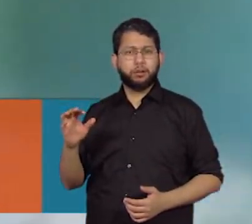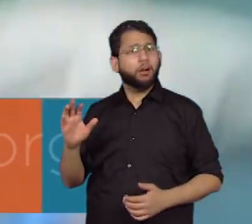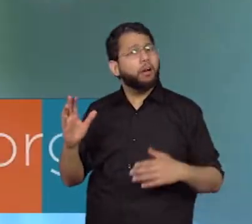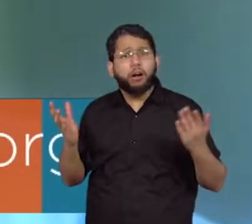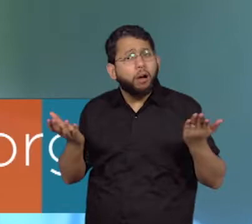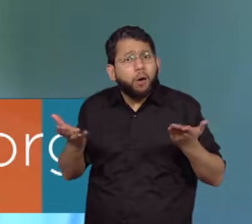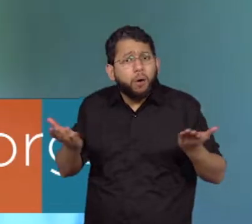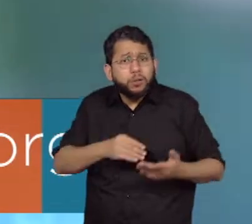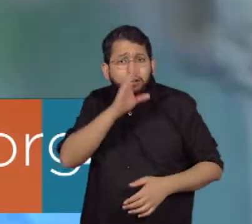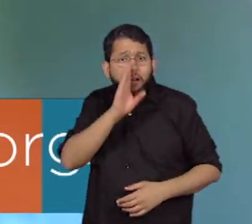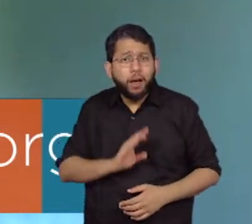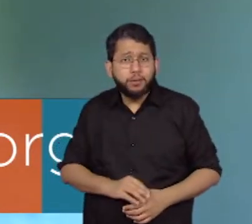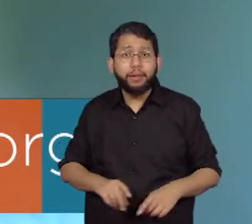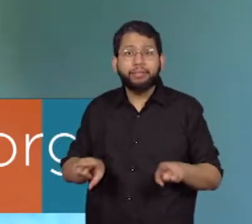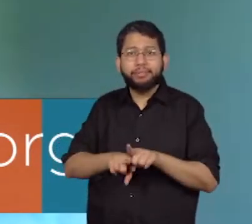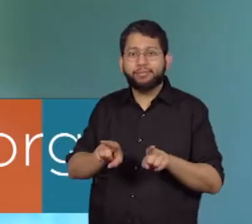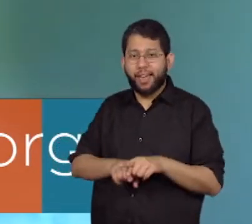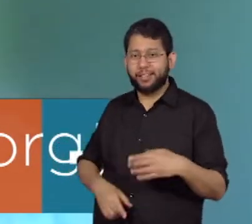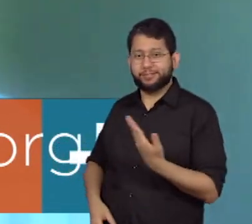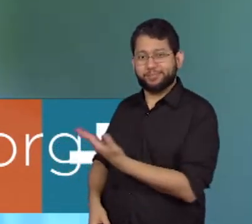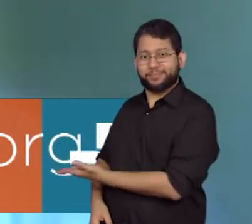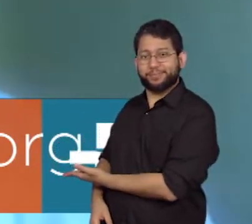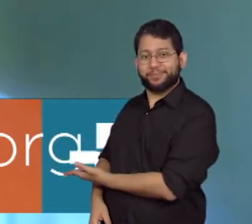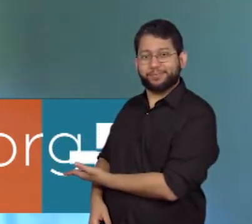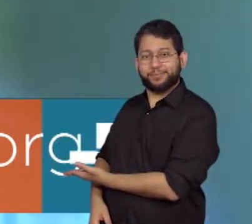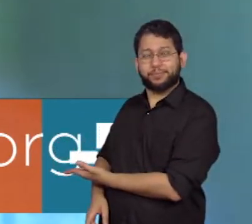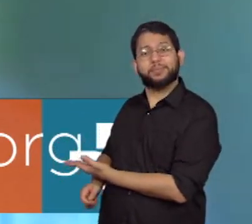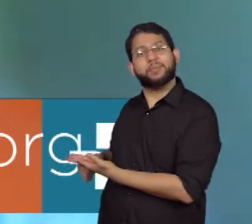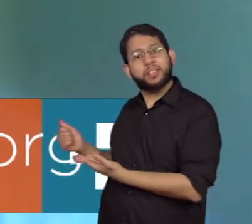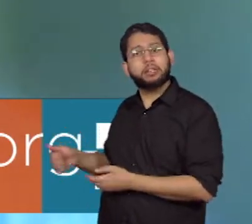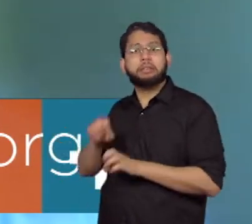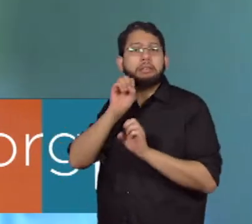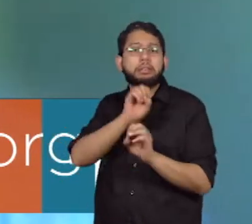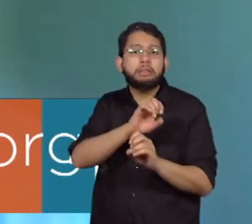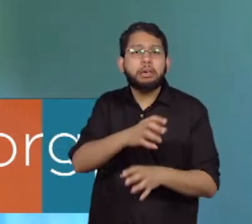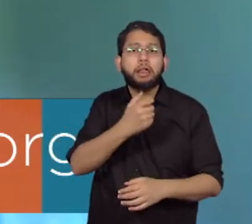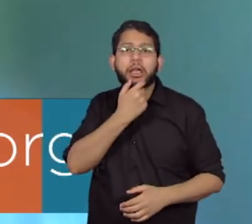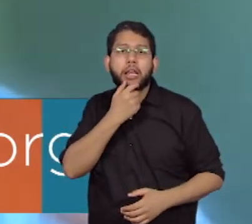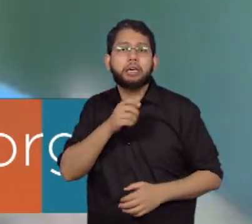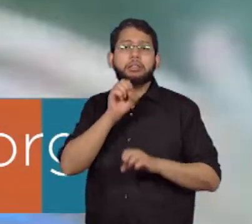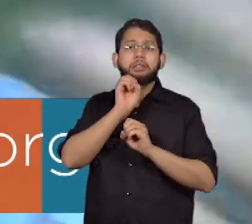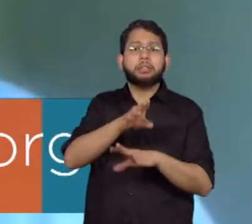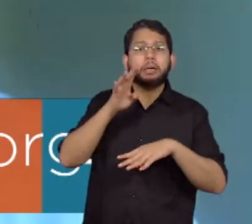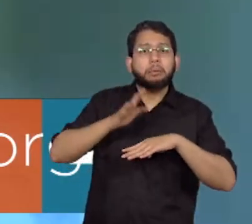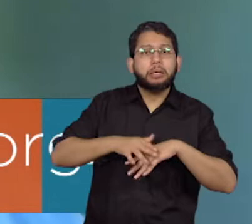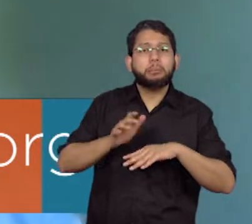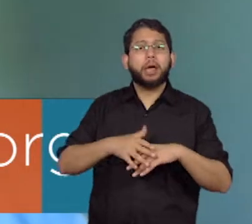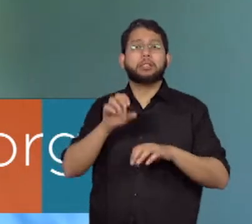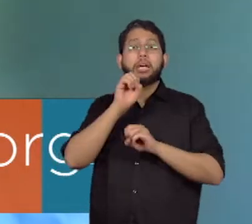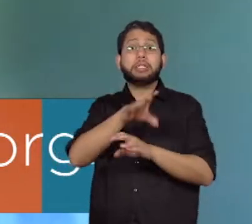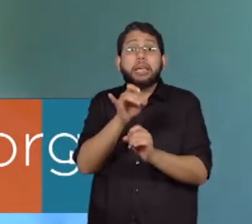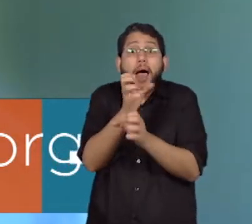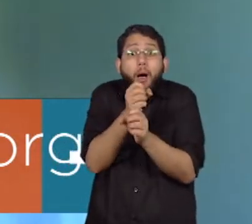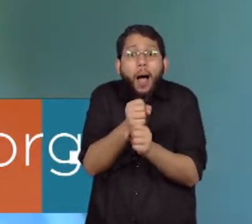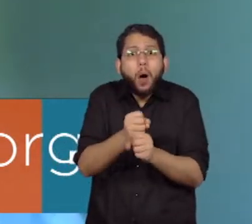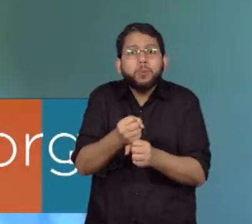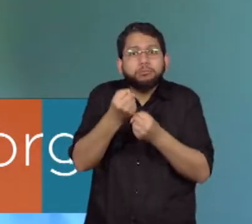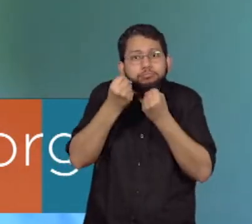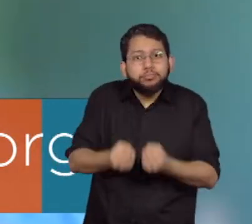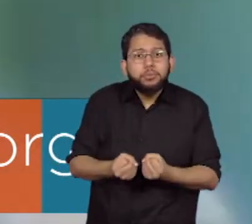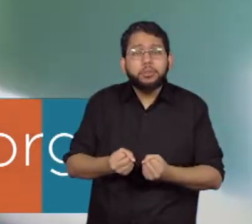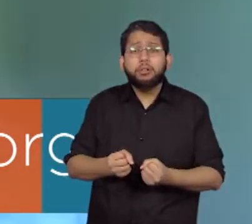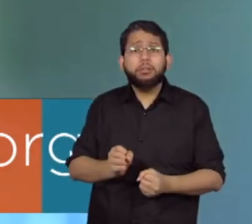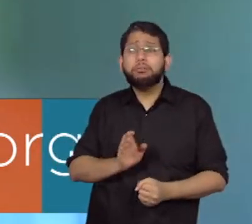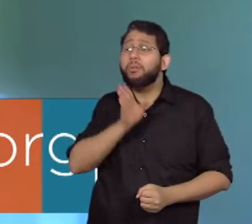Khan Academy e aprender inglês, ou matemática, ou cálculo, sem ter que necessariamente ir para uma